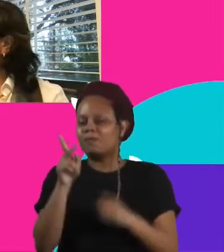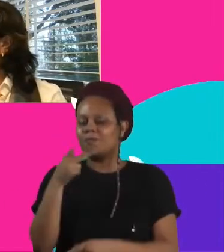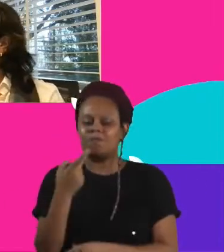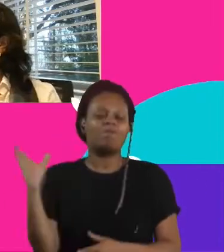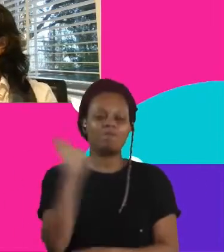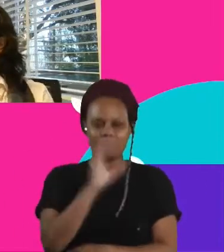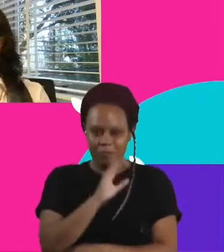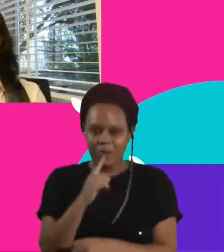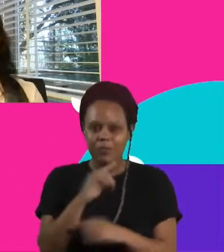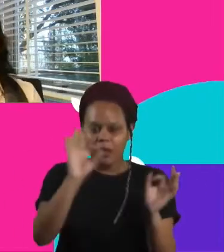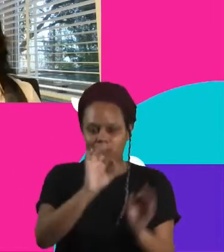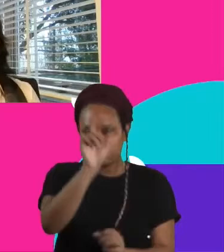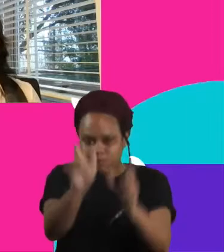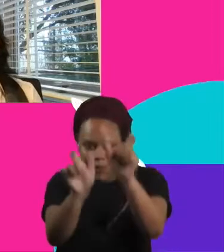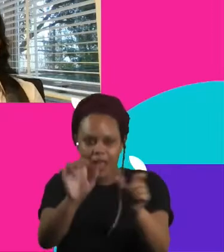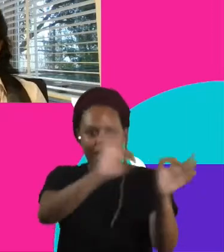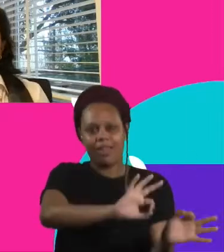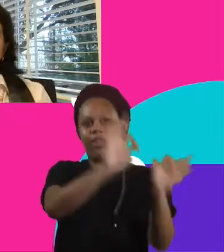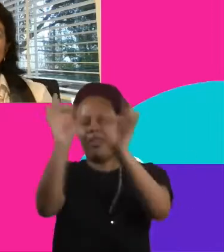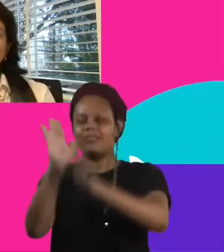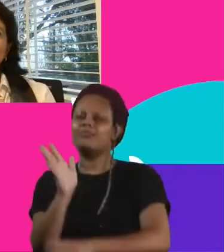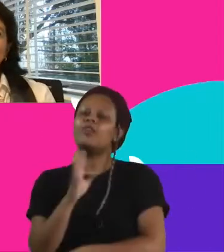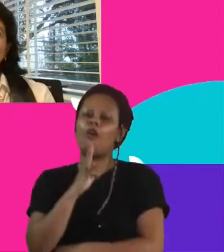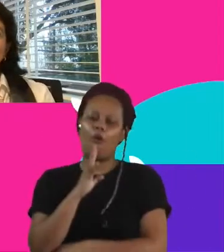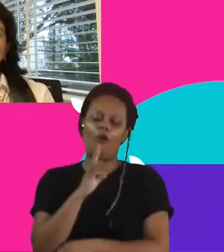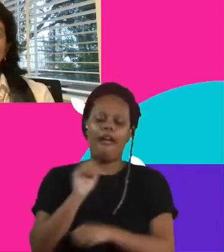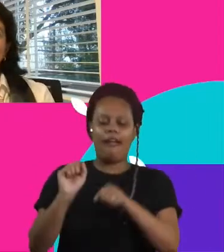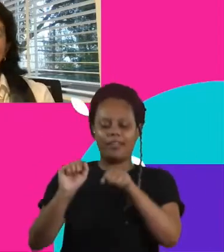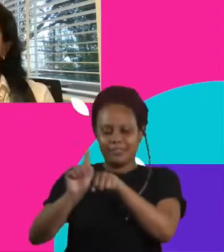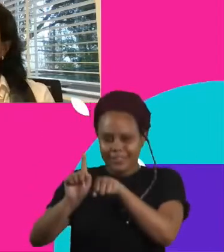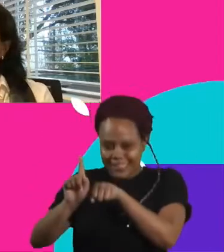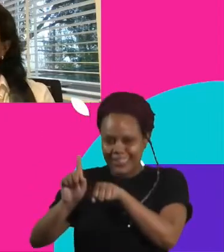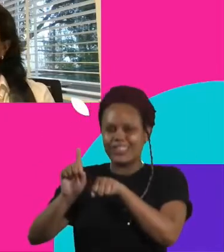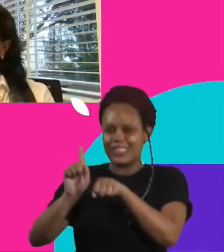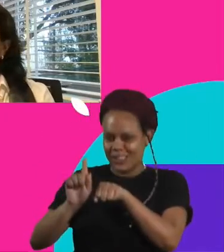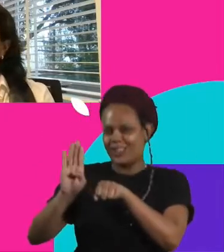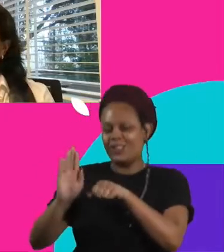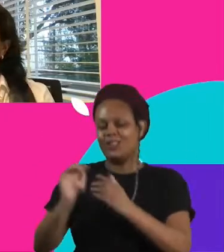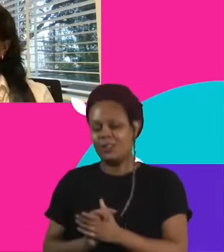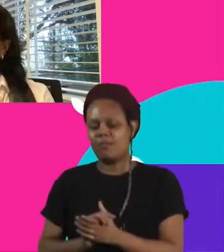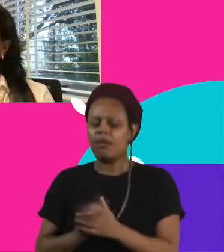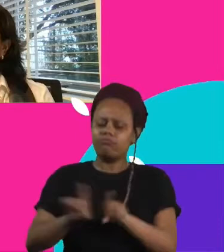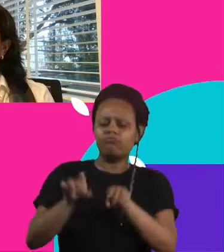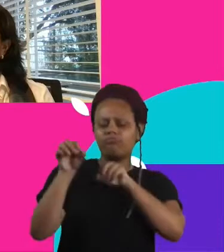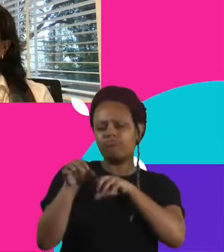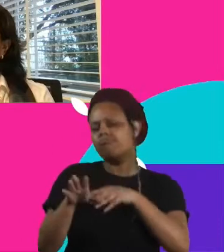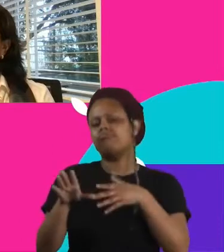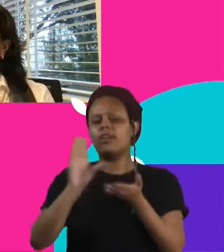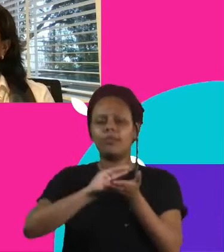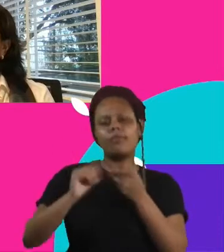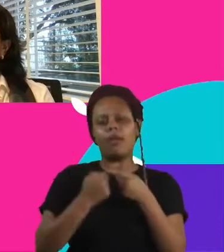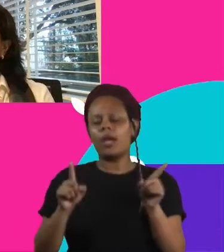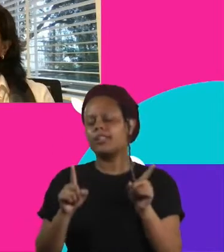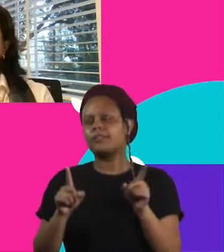aqui, porque quem está nos acompanhando já sabe um pouco do Social Good, já sabe um pouco da educação em dados. Mas hoje nós vivemos na era